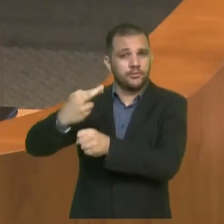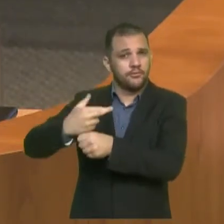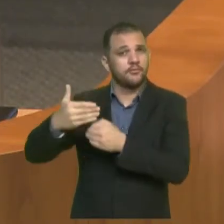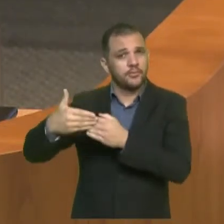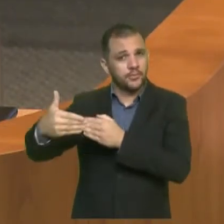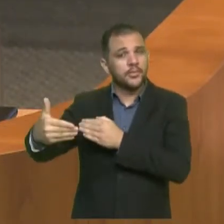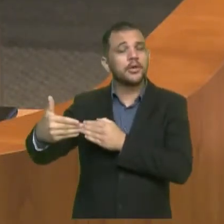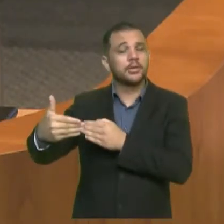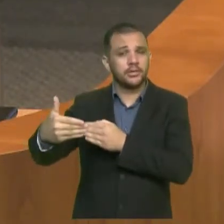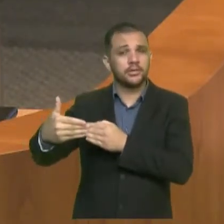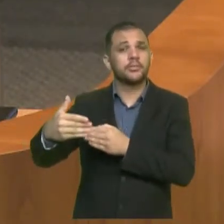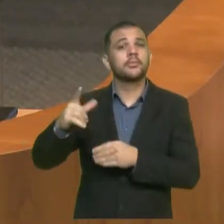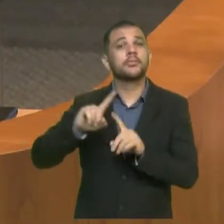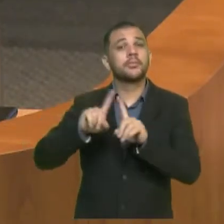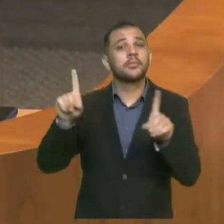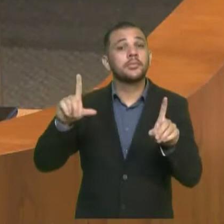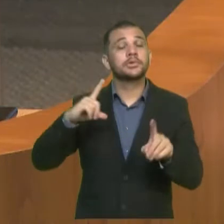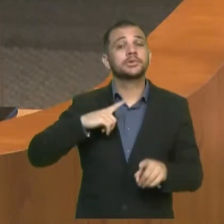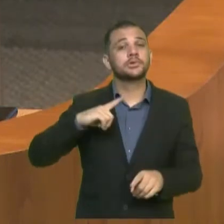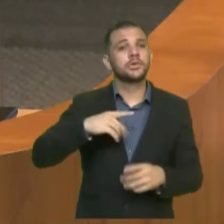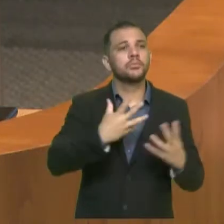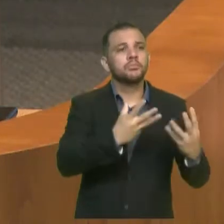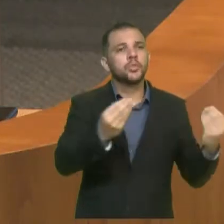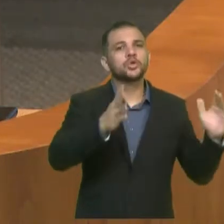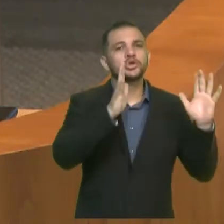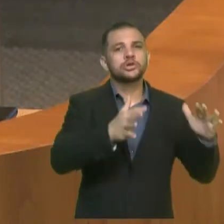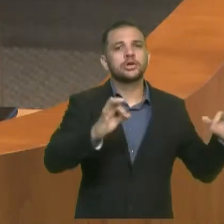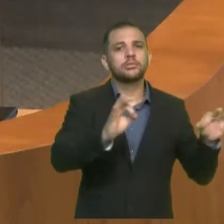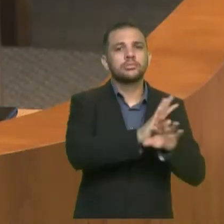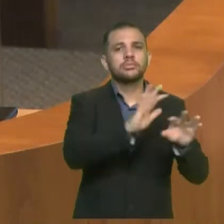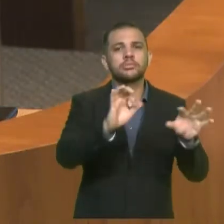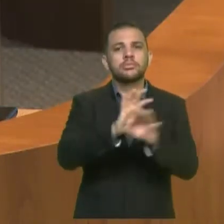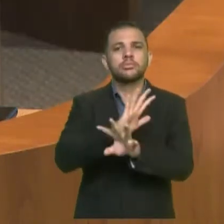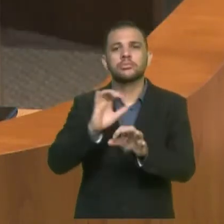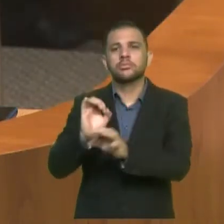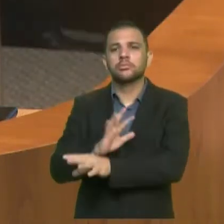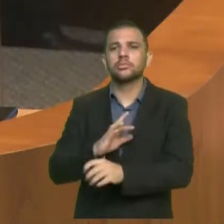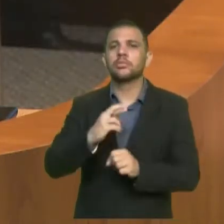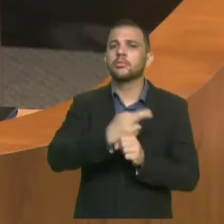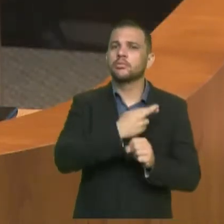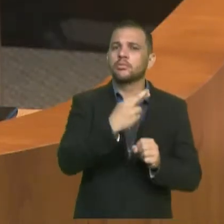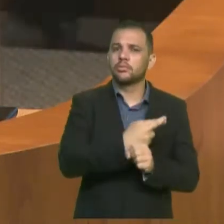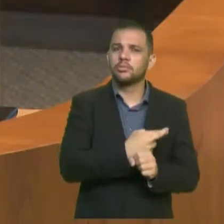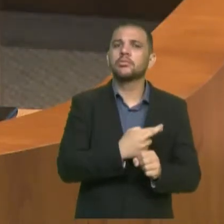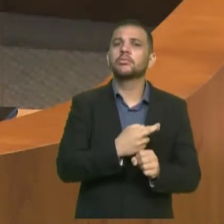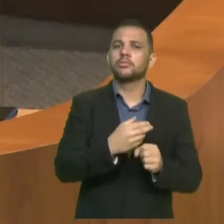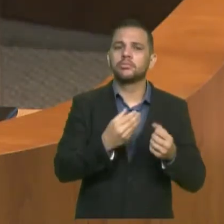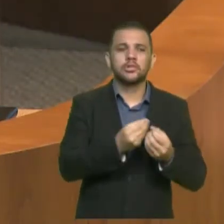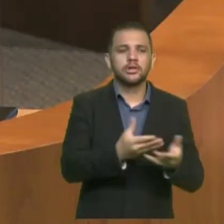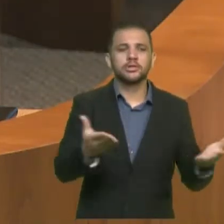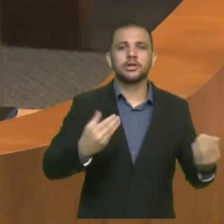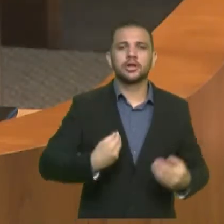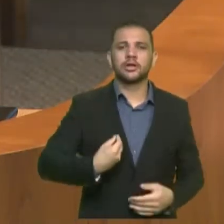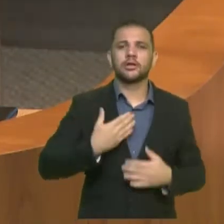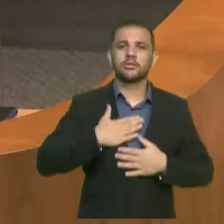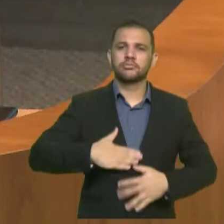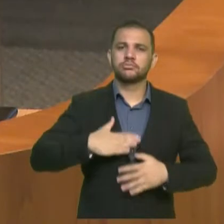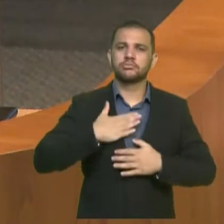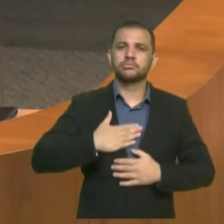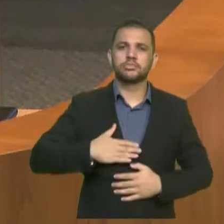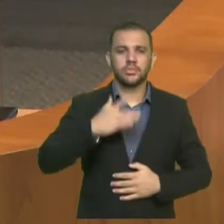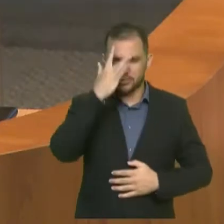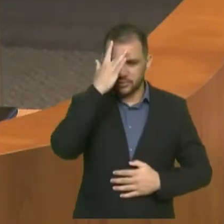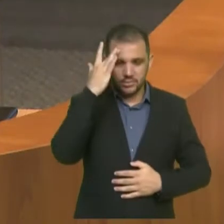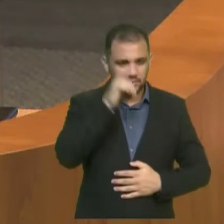dando dignidade aos estudantes do ensino fundamental. Me